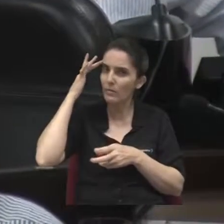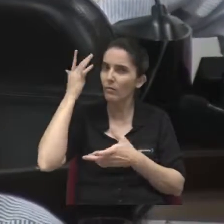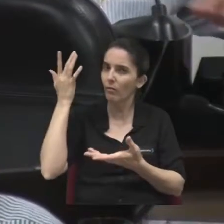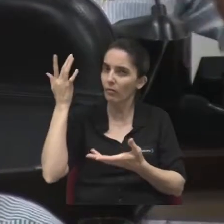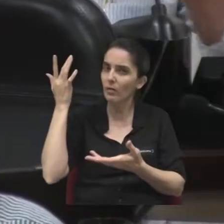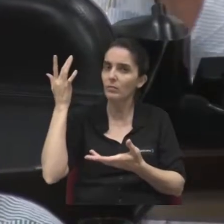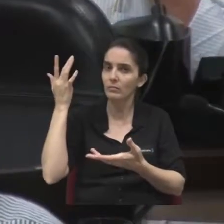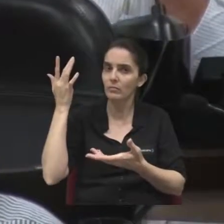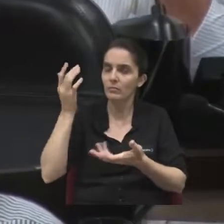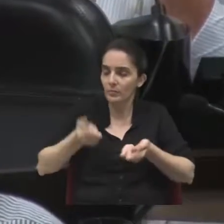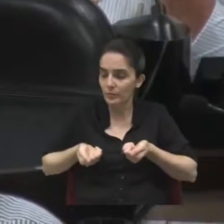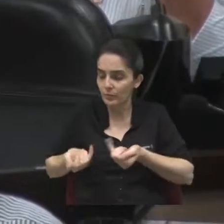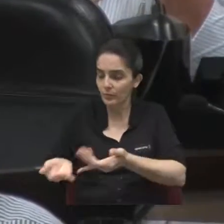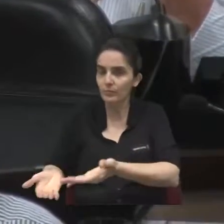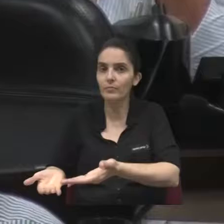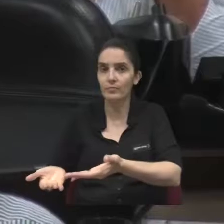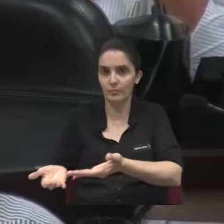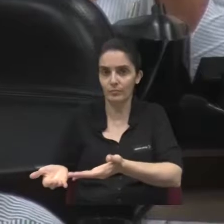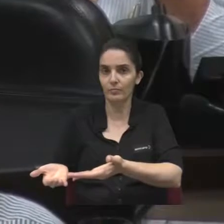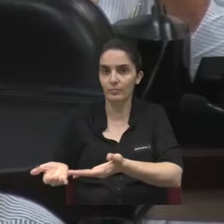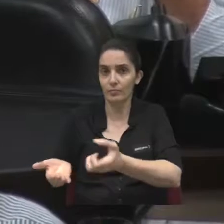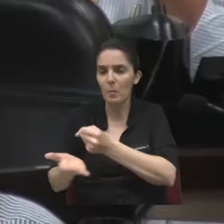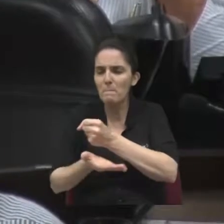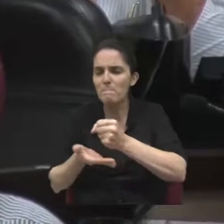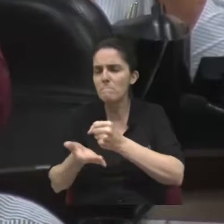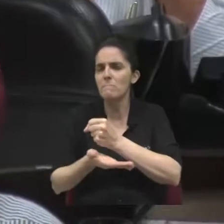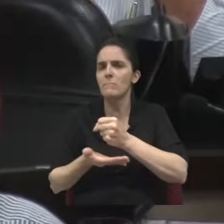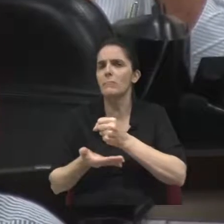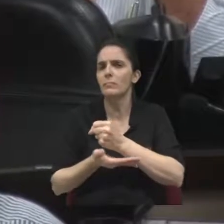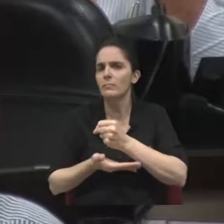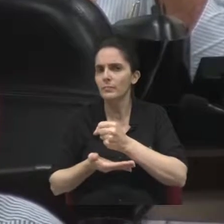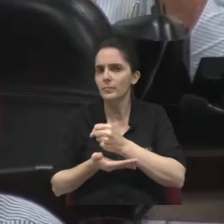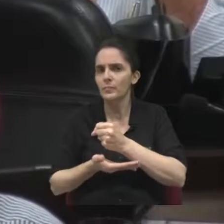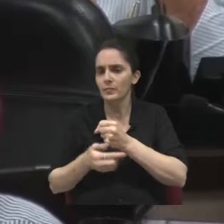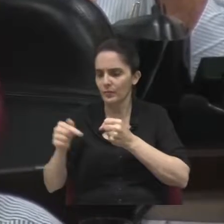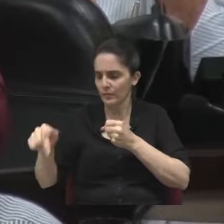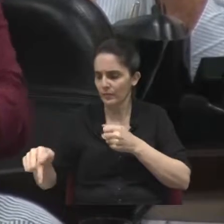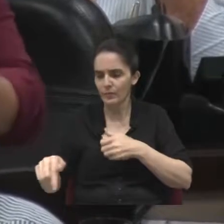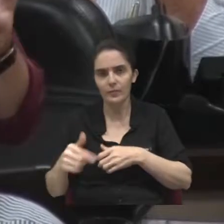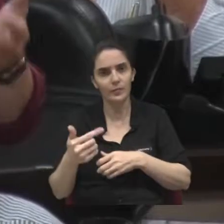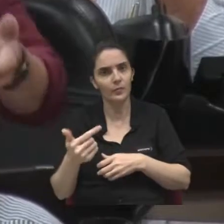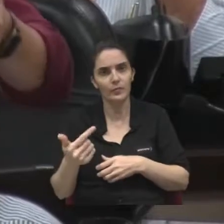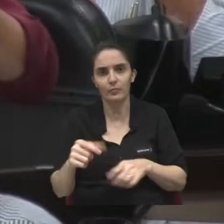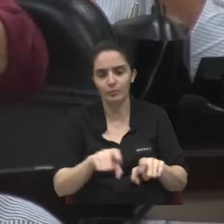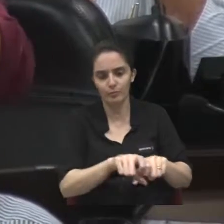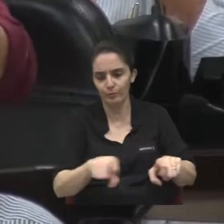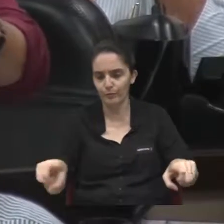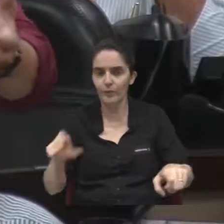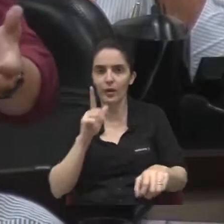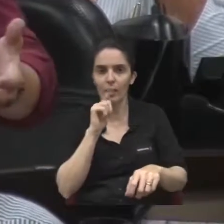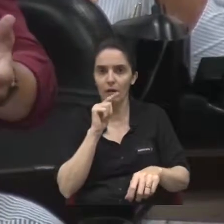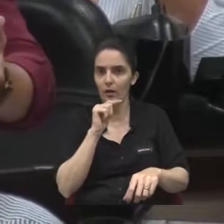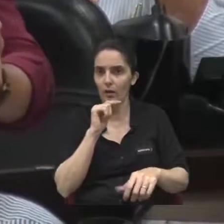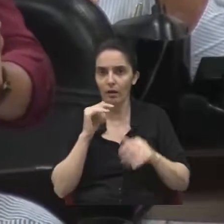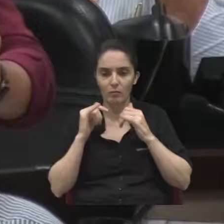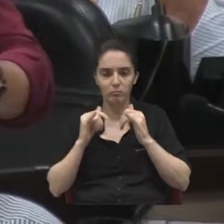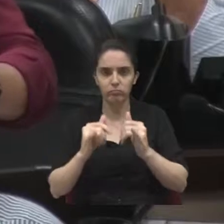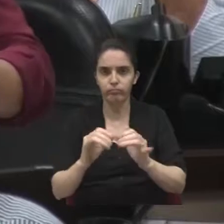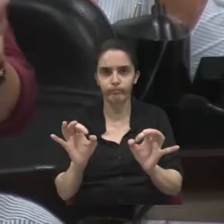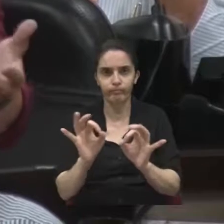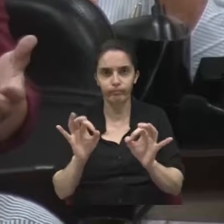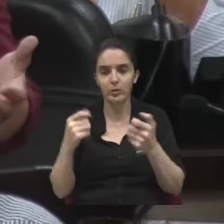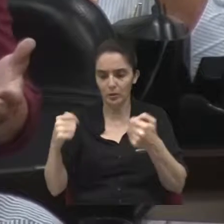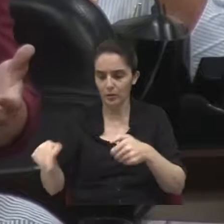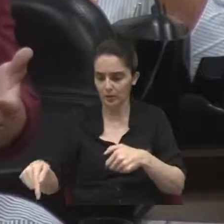o mínimo de saneamento básico. Ali não tem saneamento, é preciso de saneamento básico